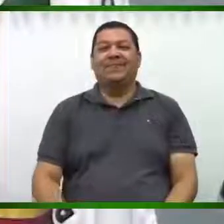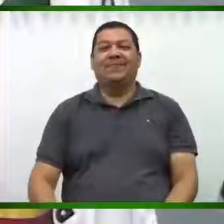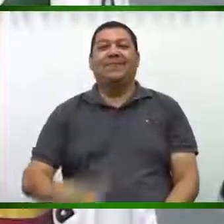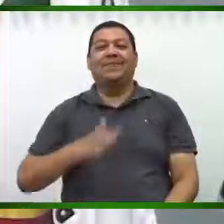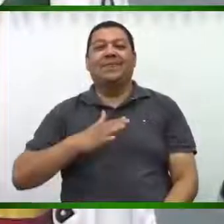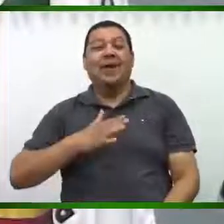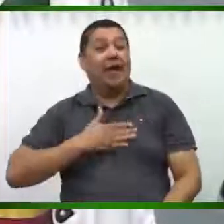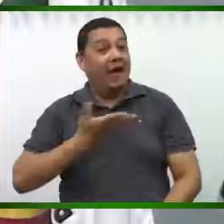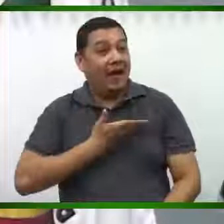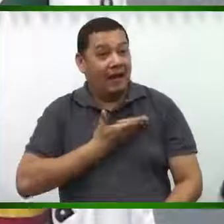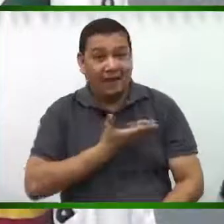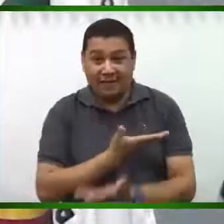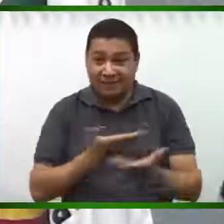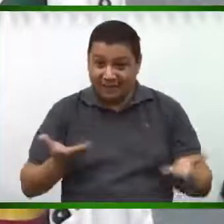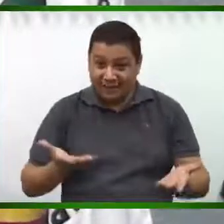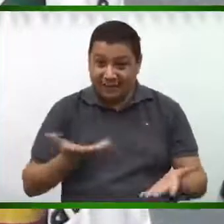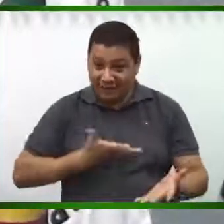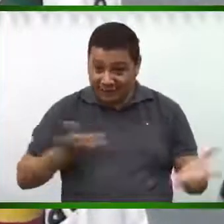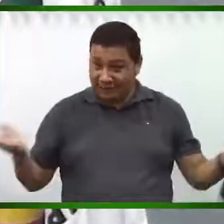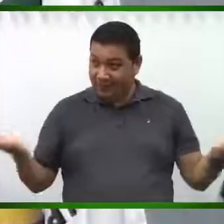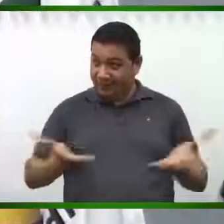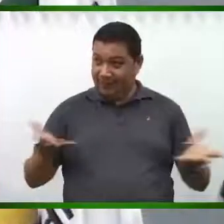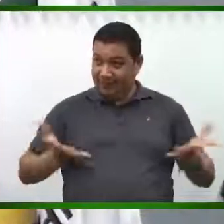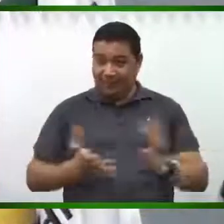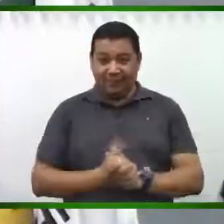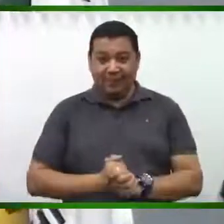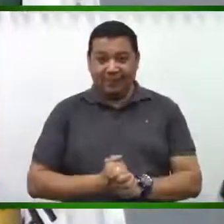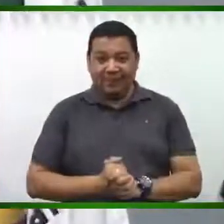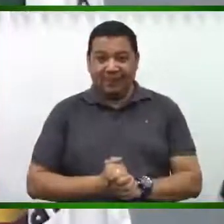Meus amigos, quero aqui